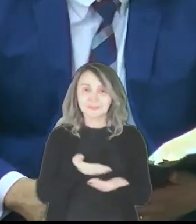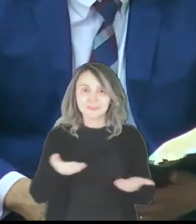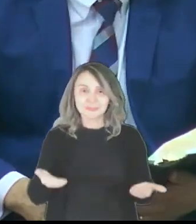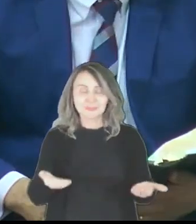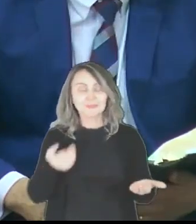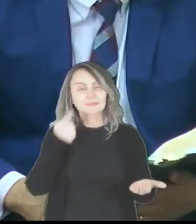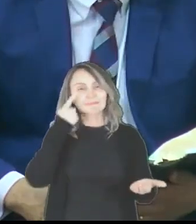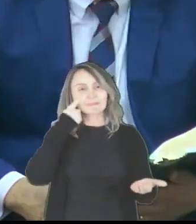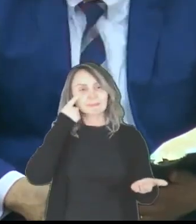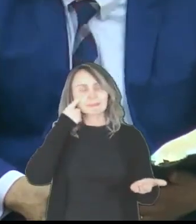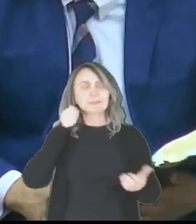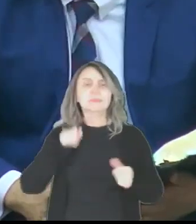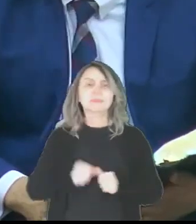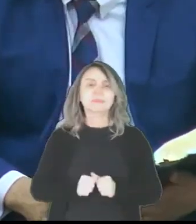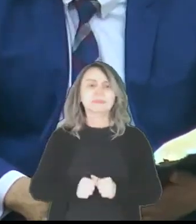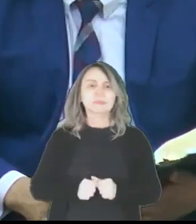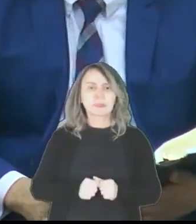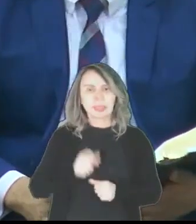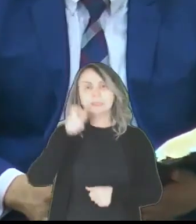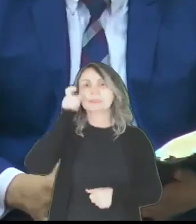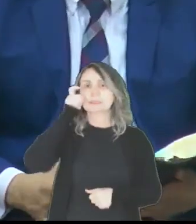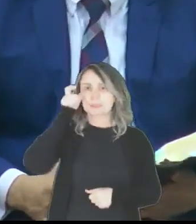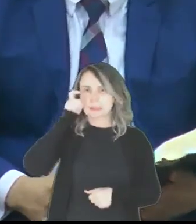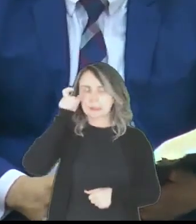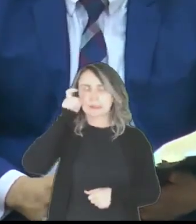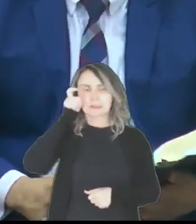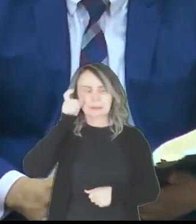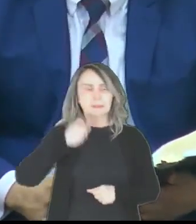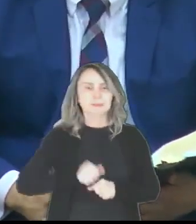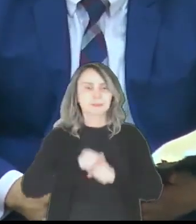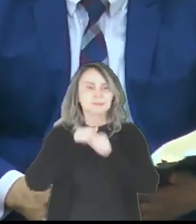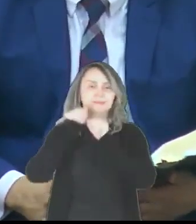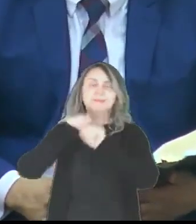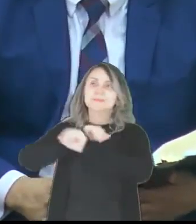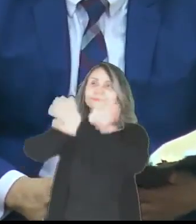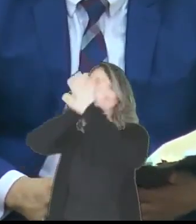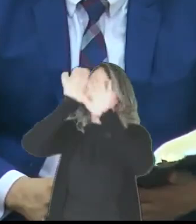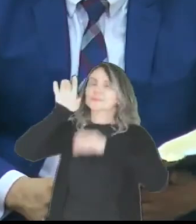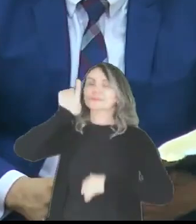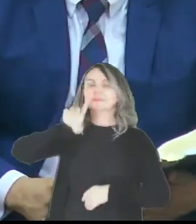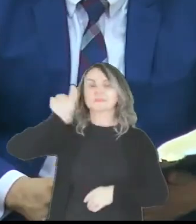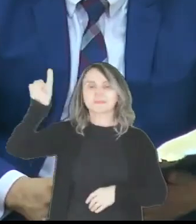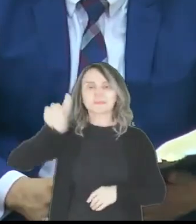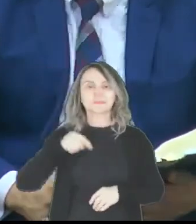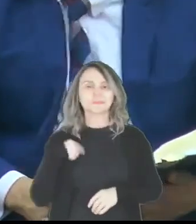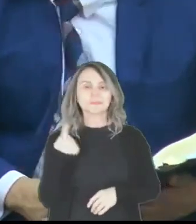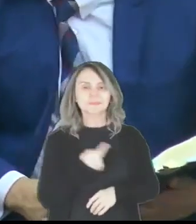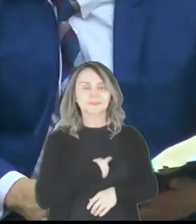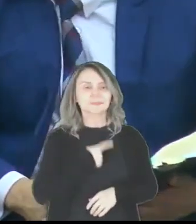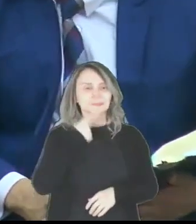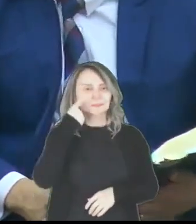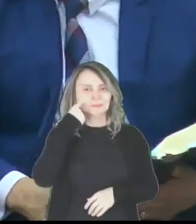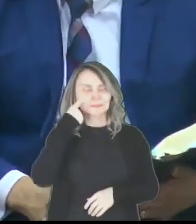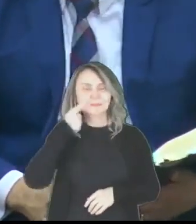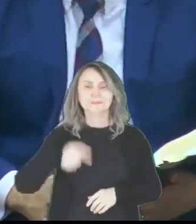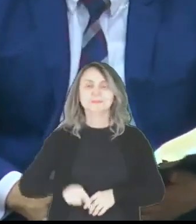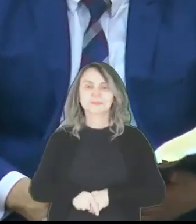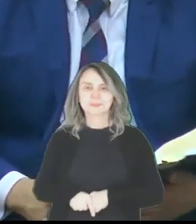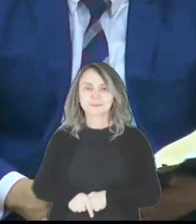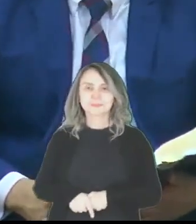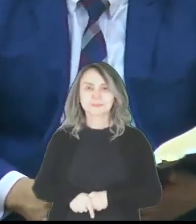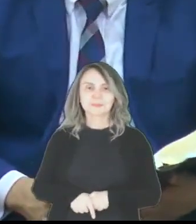vemos aqui uma coisa interessante. Glória a Deus para sempre. Nós vemos aqui, meus amados irmãos,